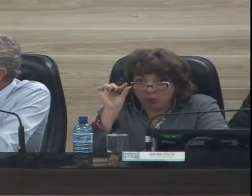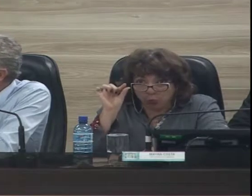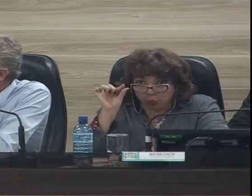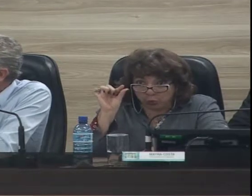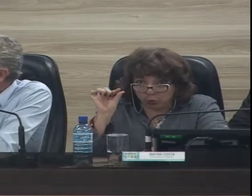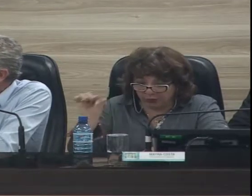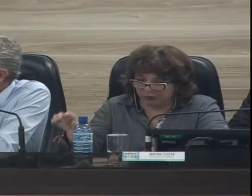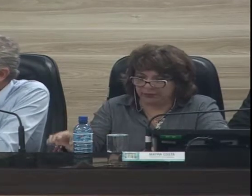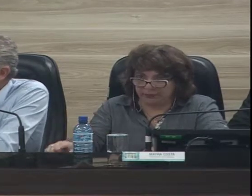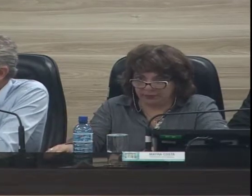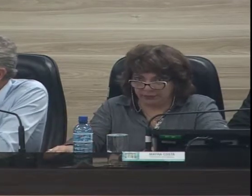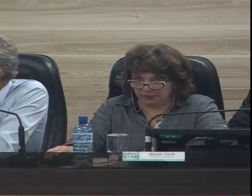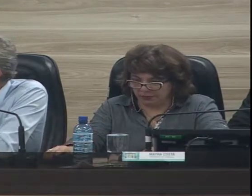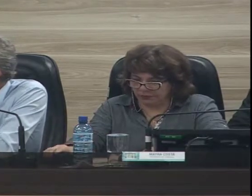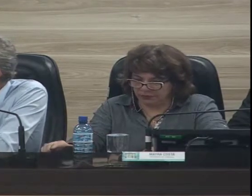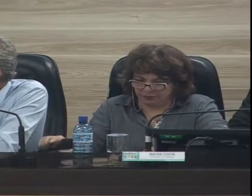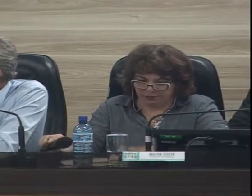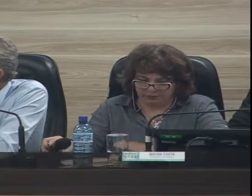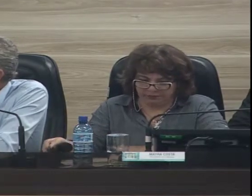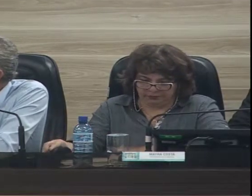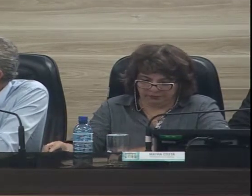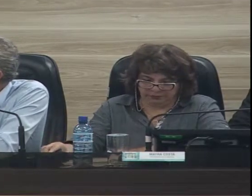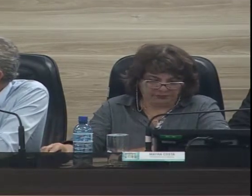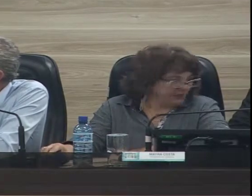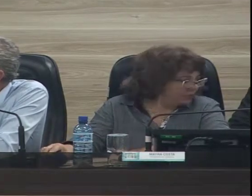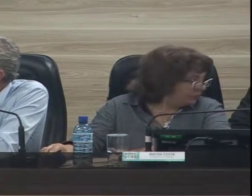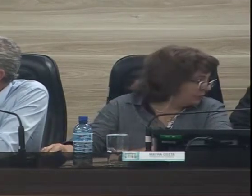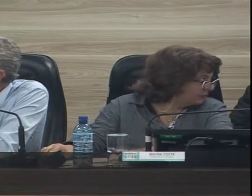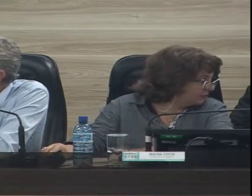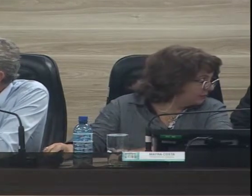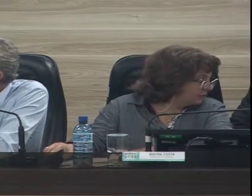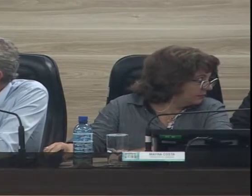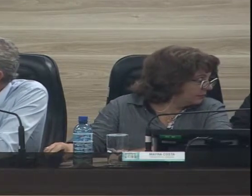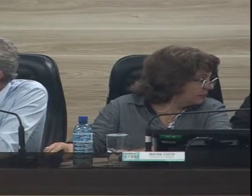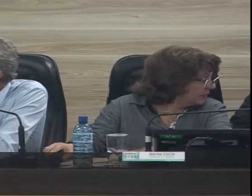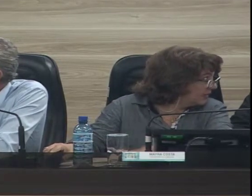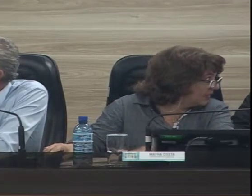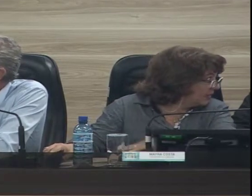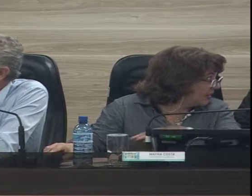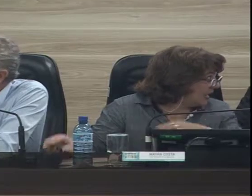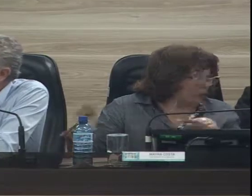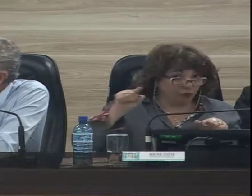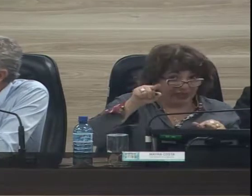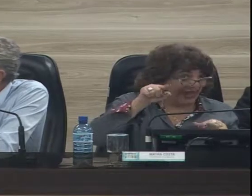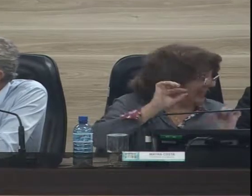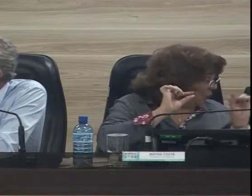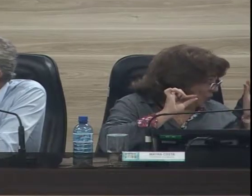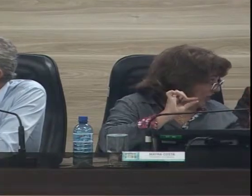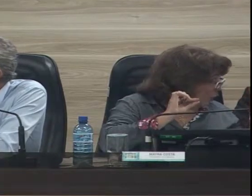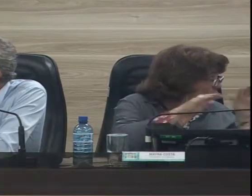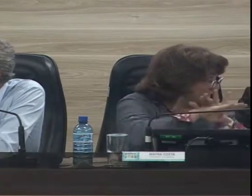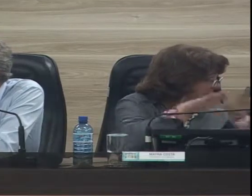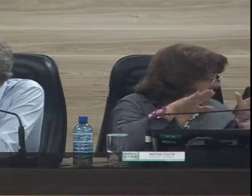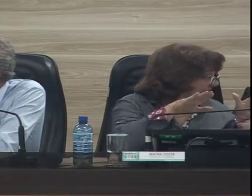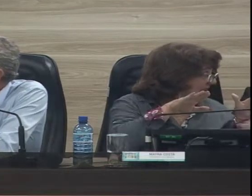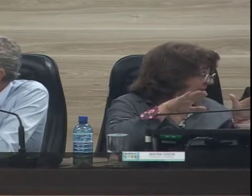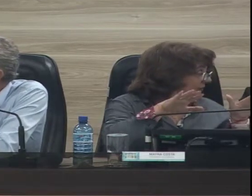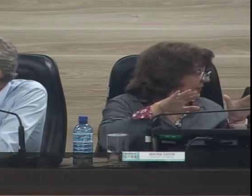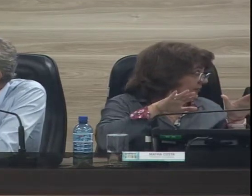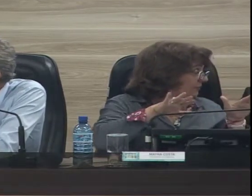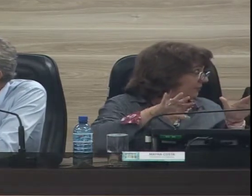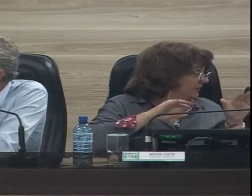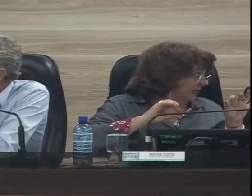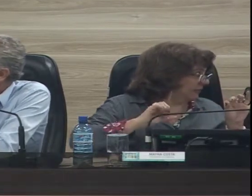do governo federal, ele vai poder também fazer uso para outras atividades que não seja para trabalhar. Faz um tratamento, faz